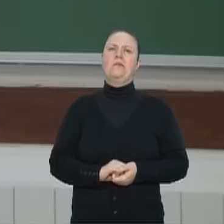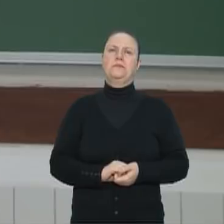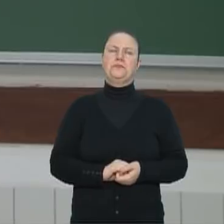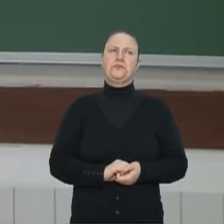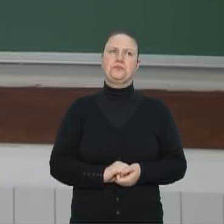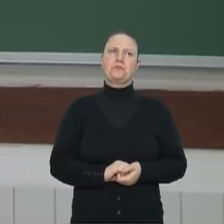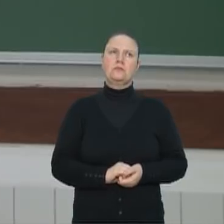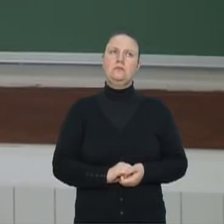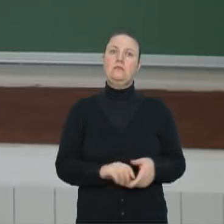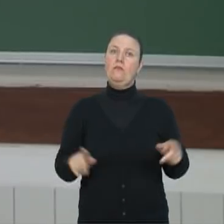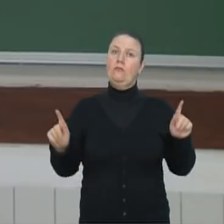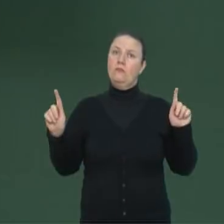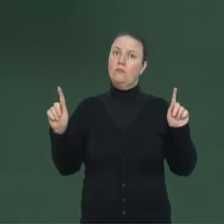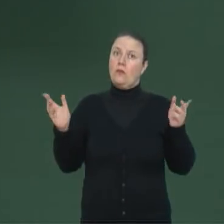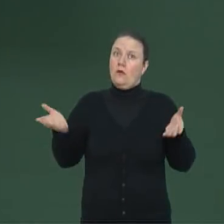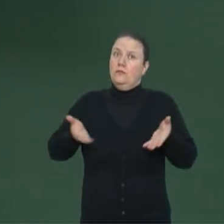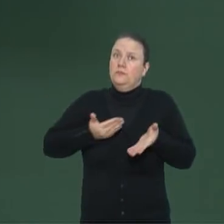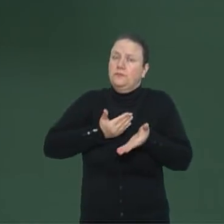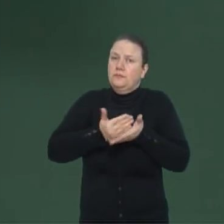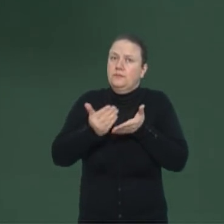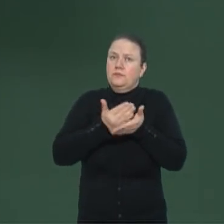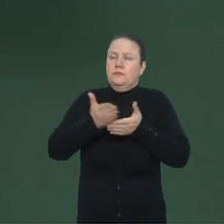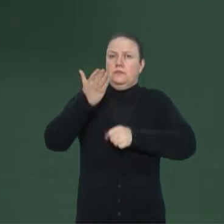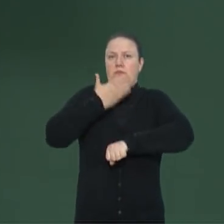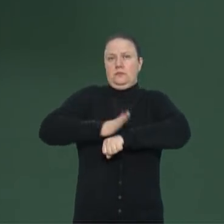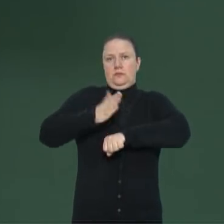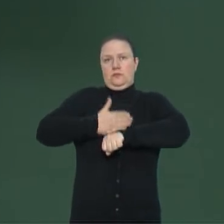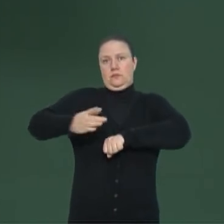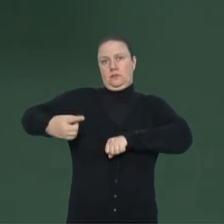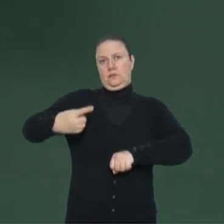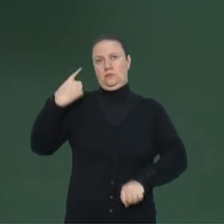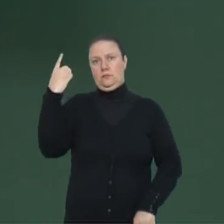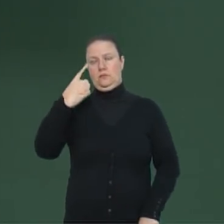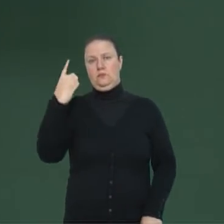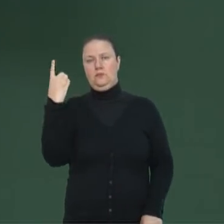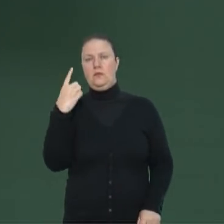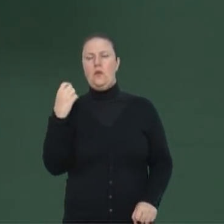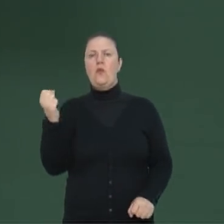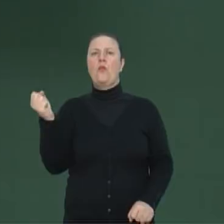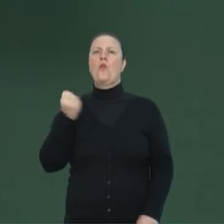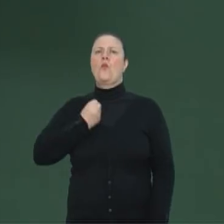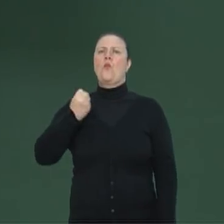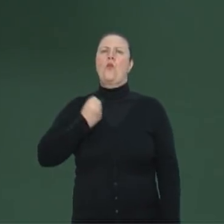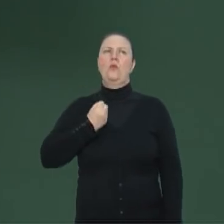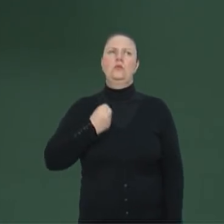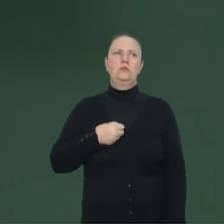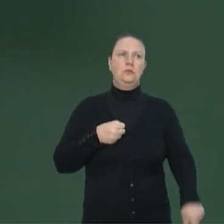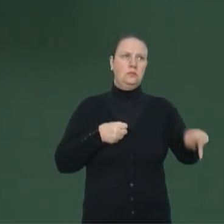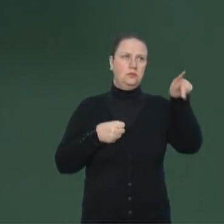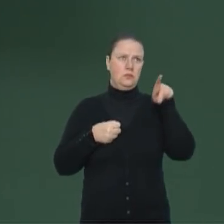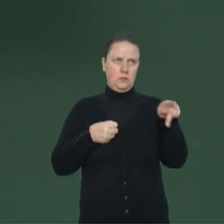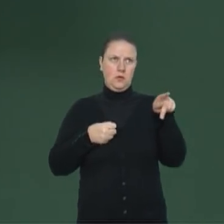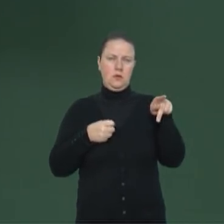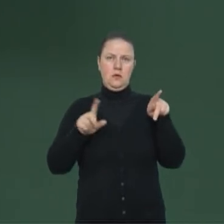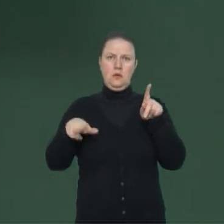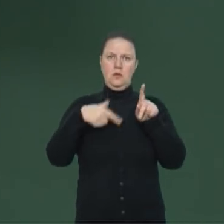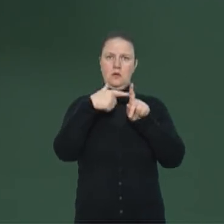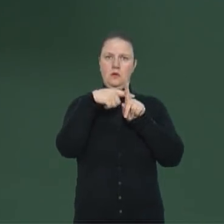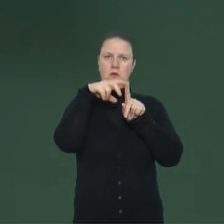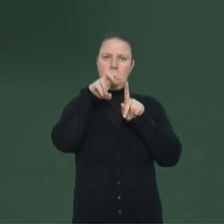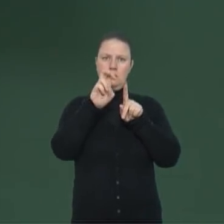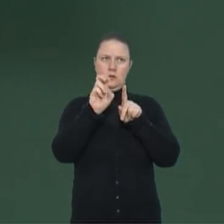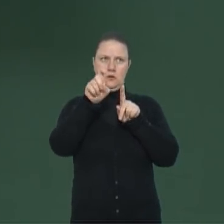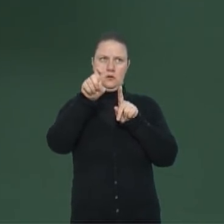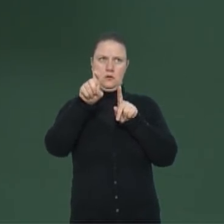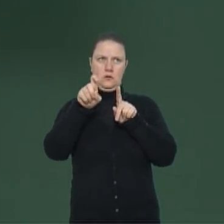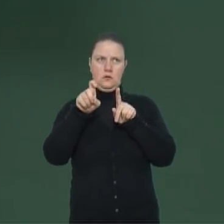Vamos começar com um exercício, né? Exercício 1. Calcule o valor de P na equação x² menos P mais 5x